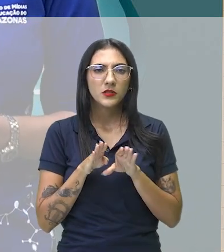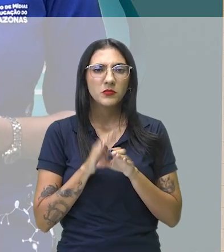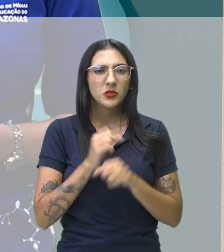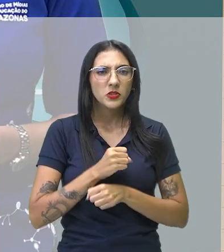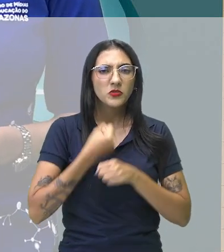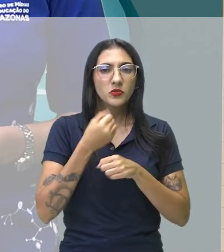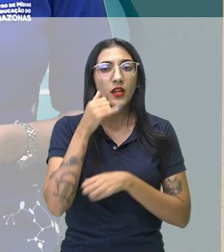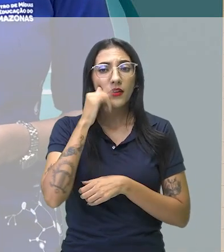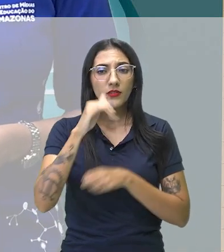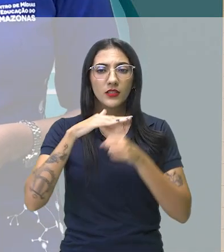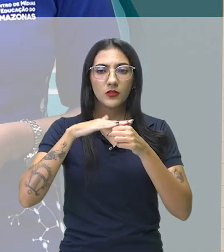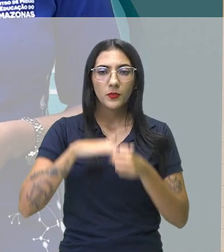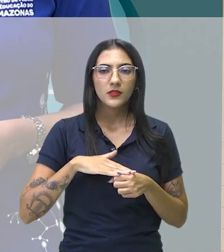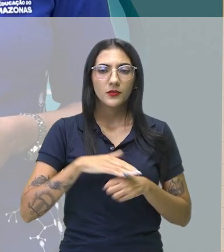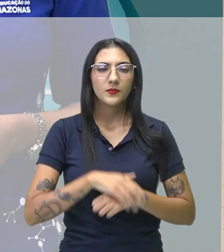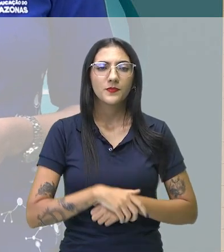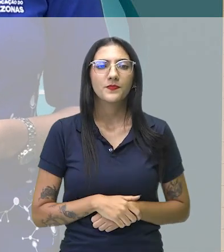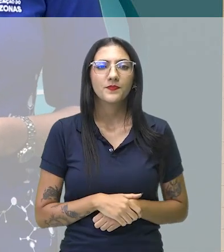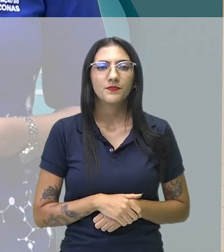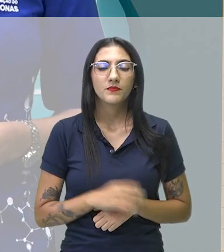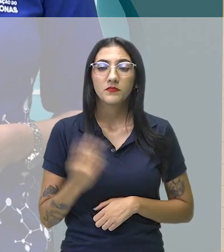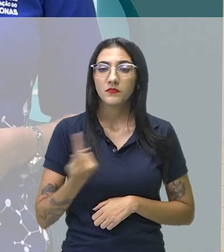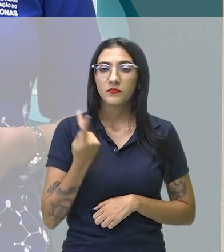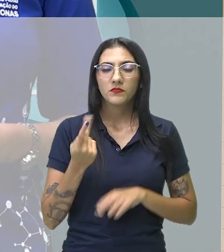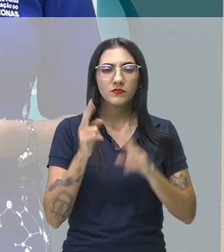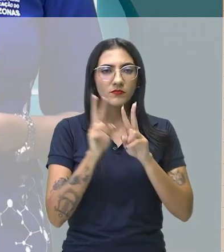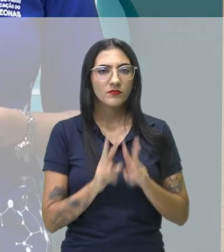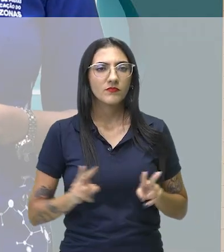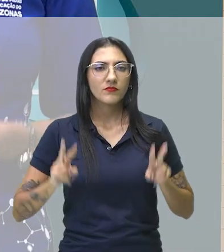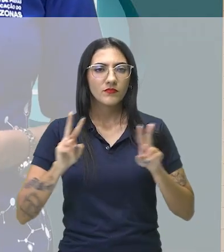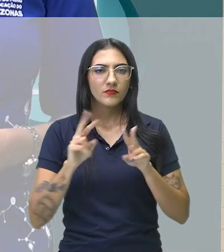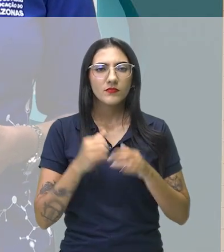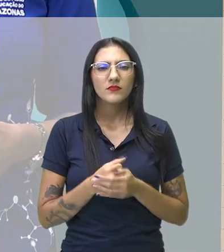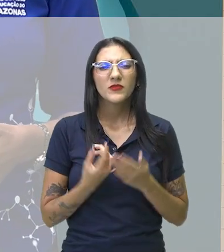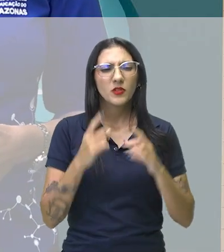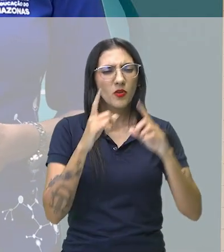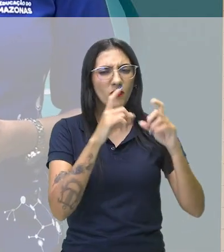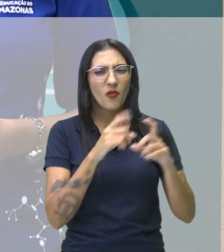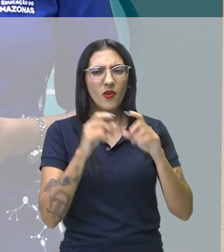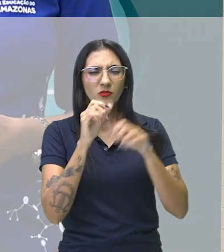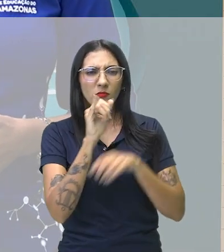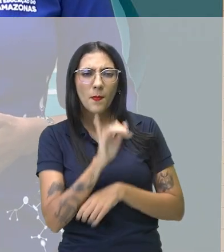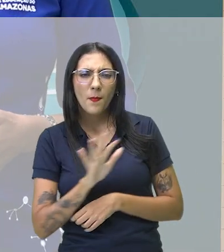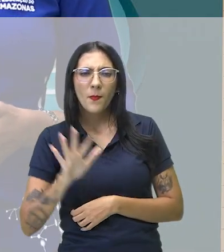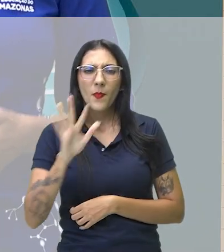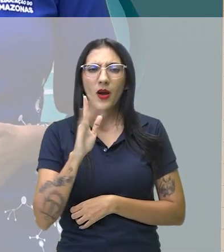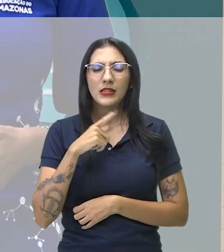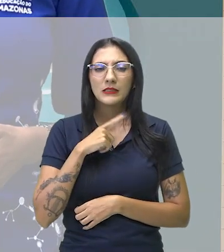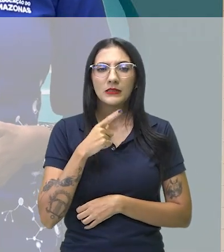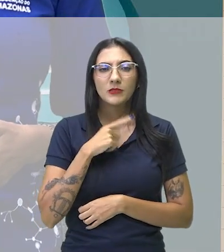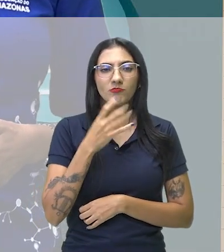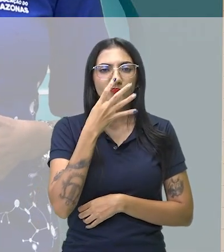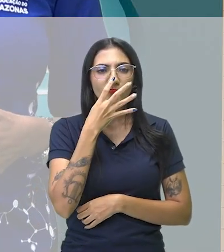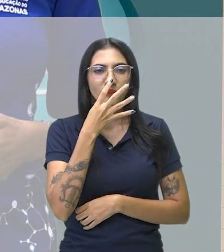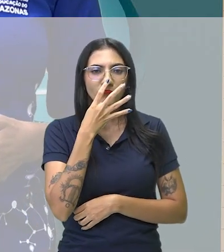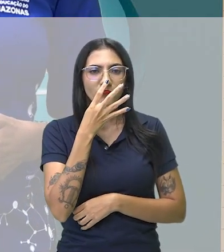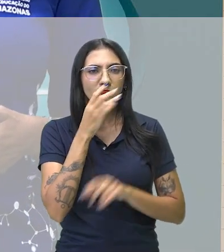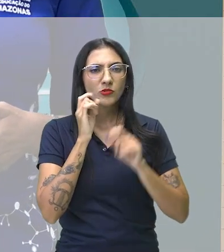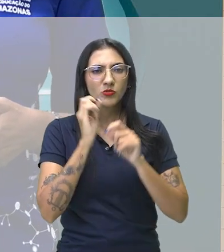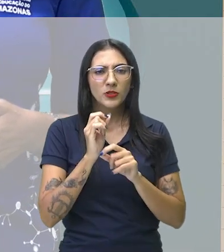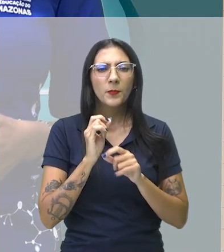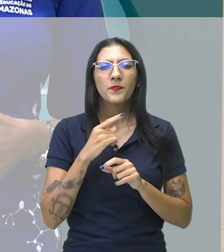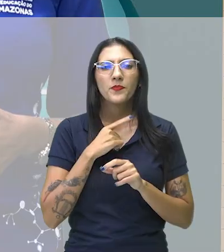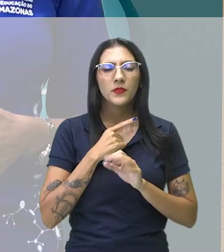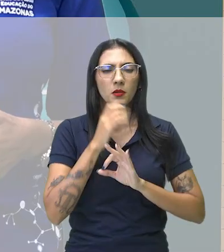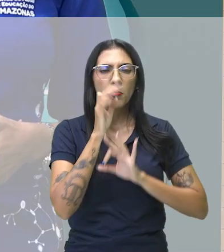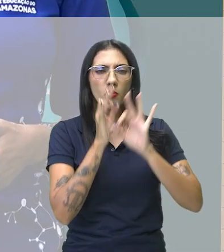da opressão. Valores estéticos. As imagens de Parks são marcadas por uma